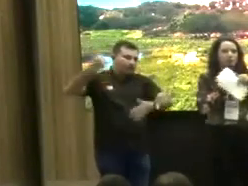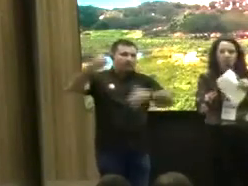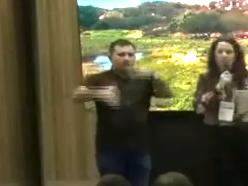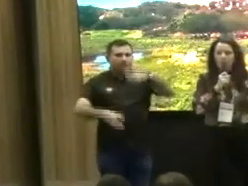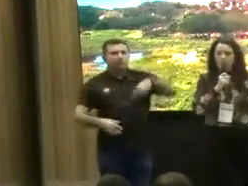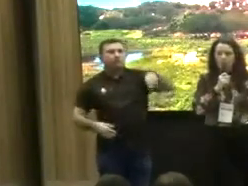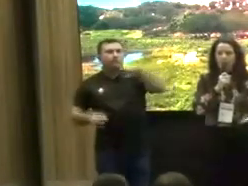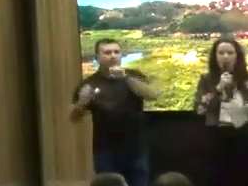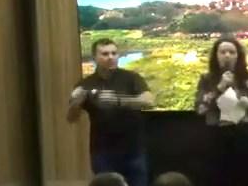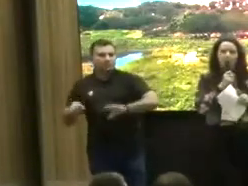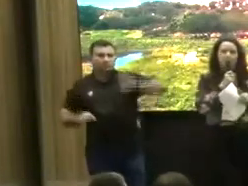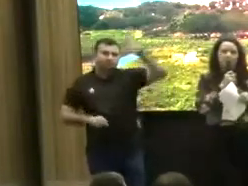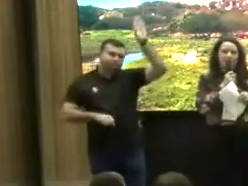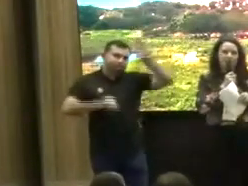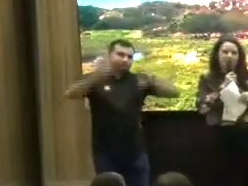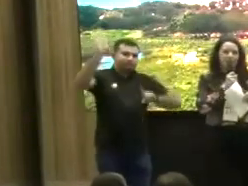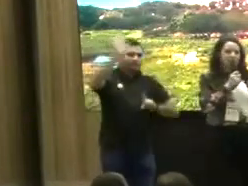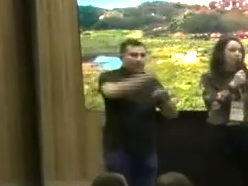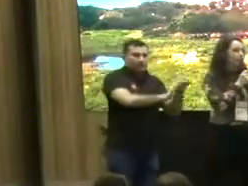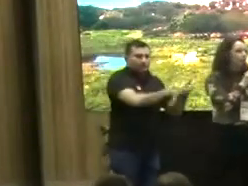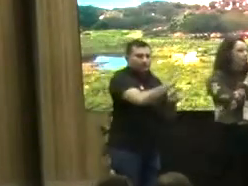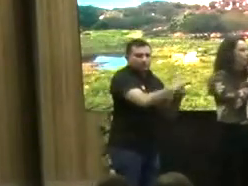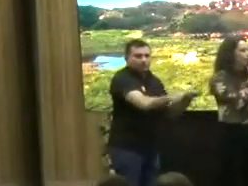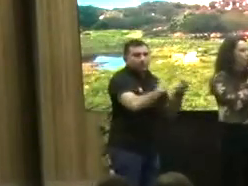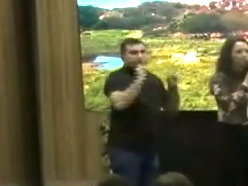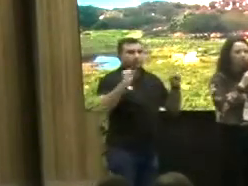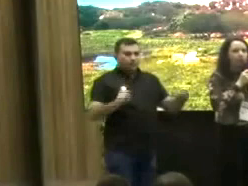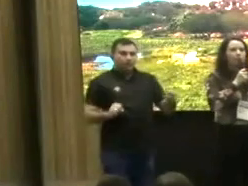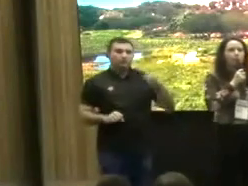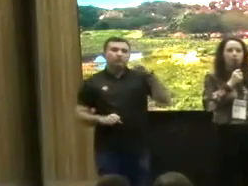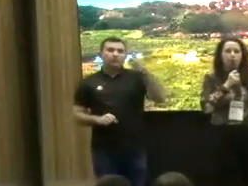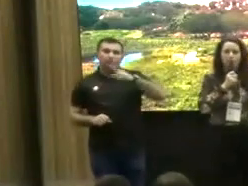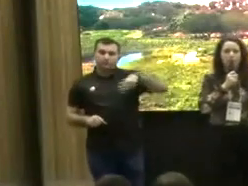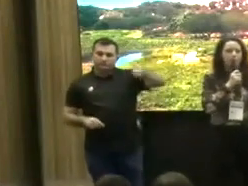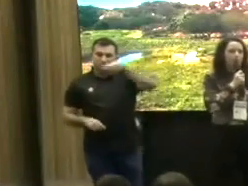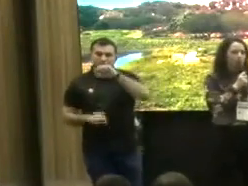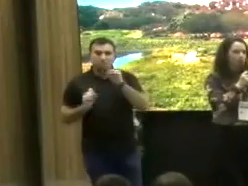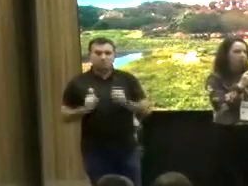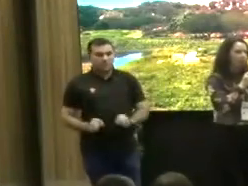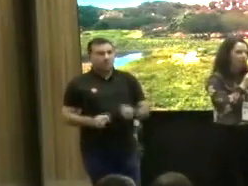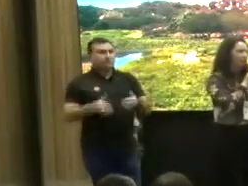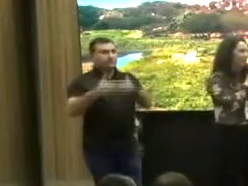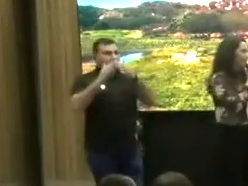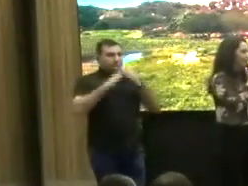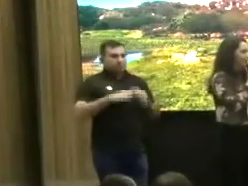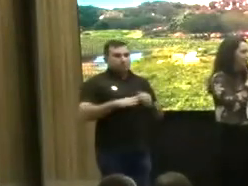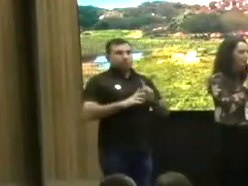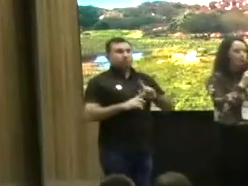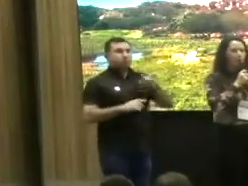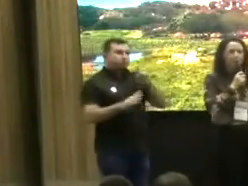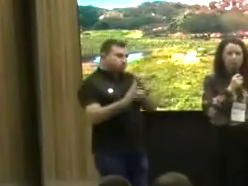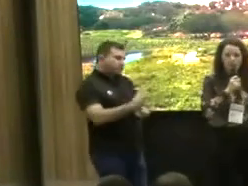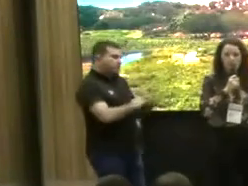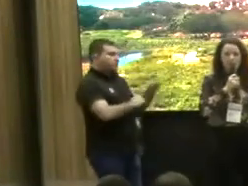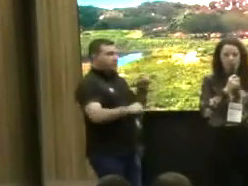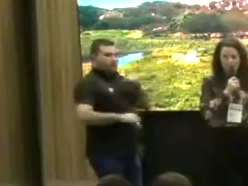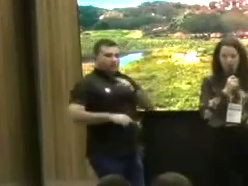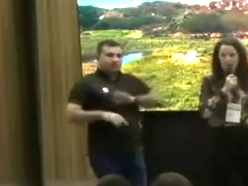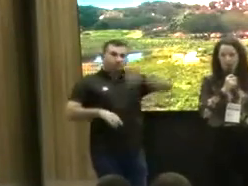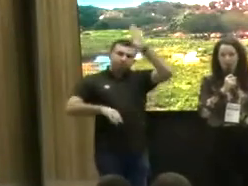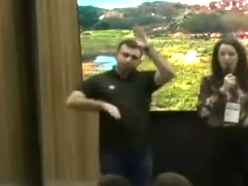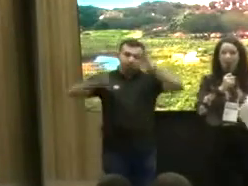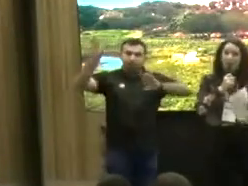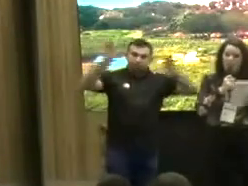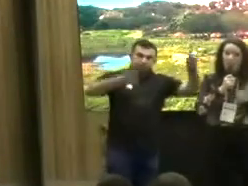possam escrever uma pergunta, tá certo? Ou então levanta a mão e peça o microfone, que assim que acabar esse primeiro momento de